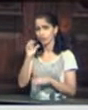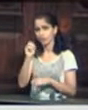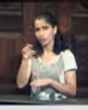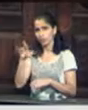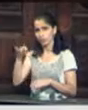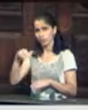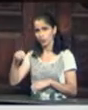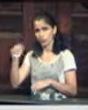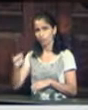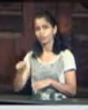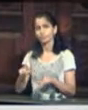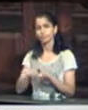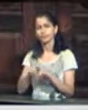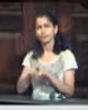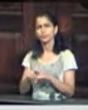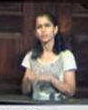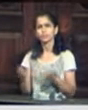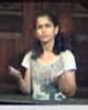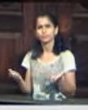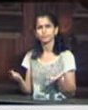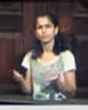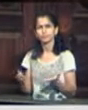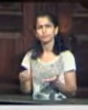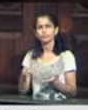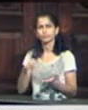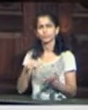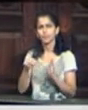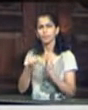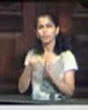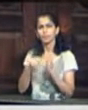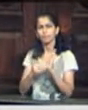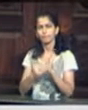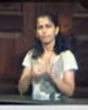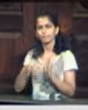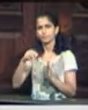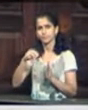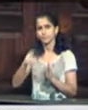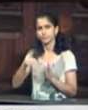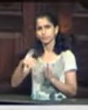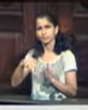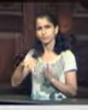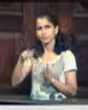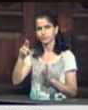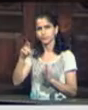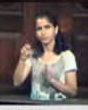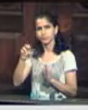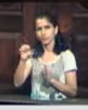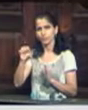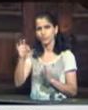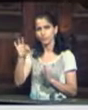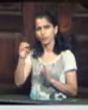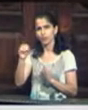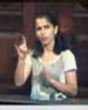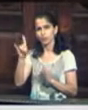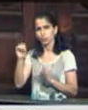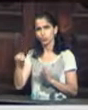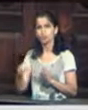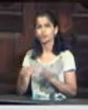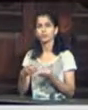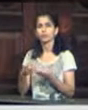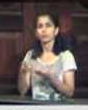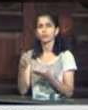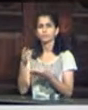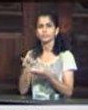problemas de índole. O problema de método é principalmente o fato de que o governo do Estado dispensou